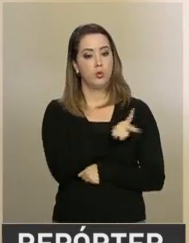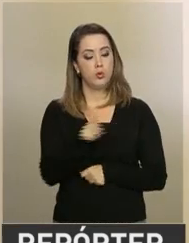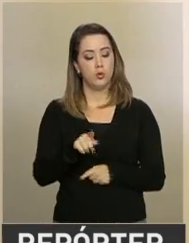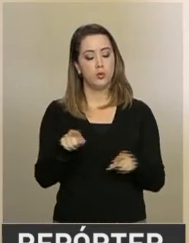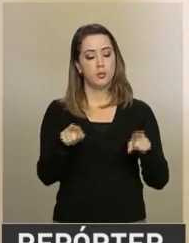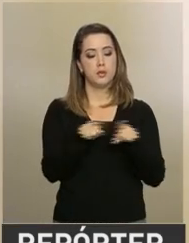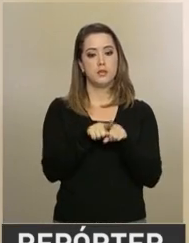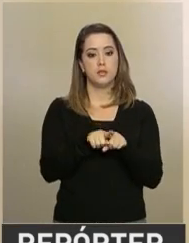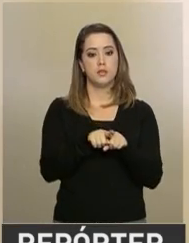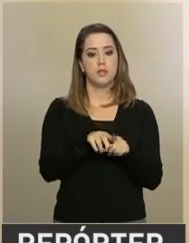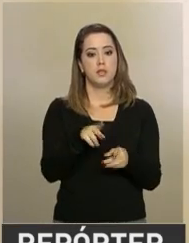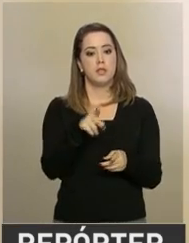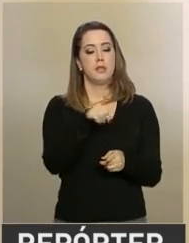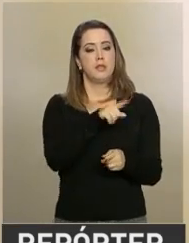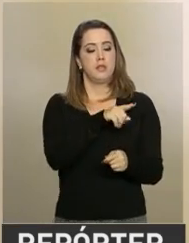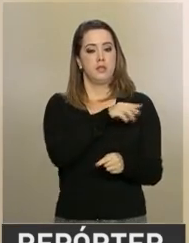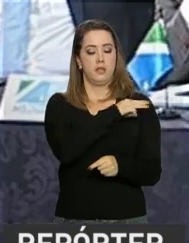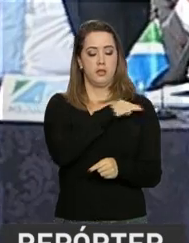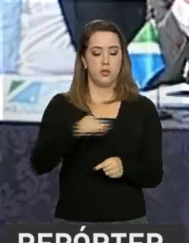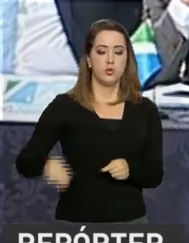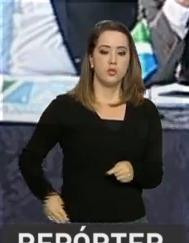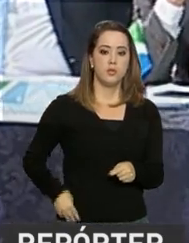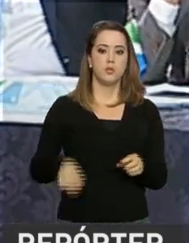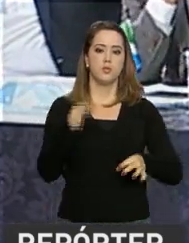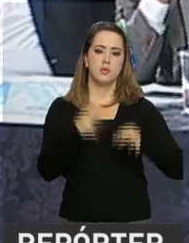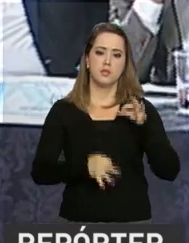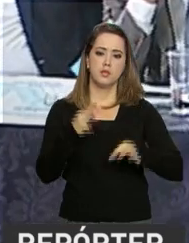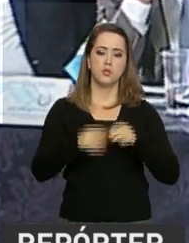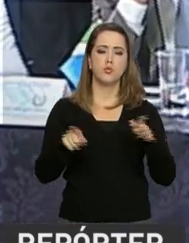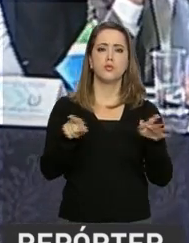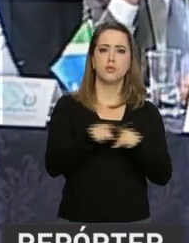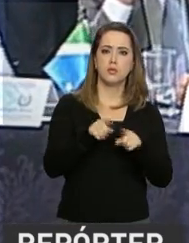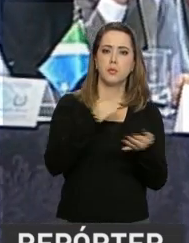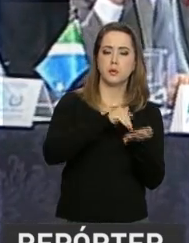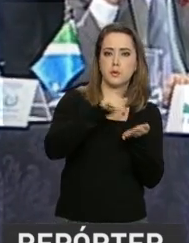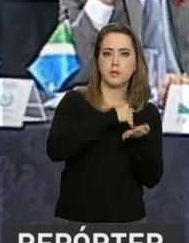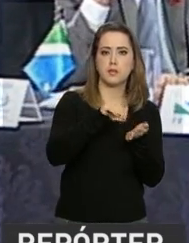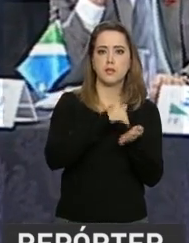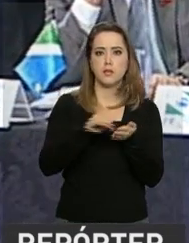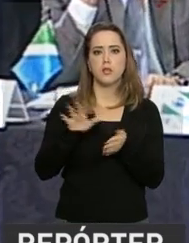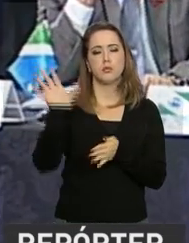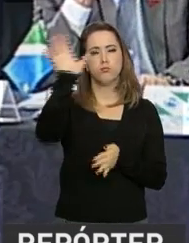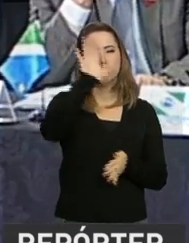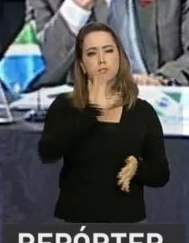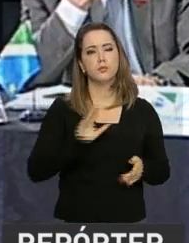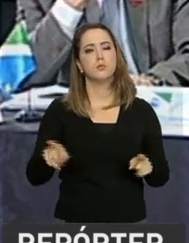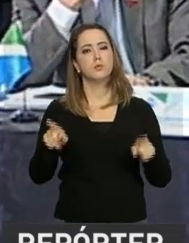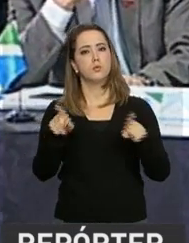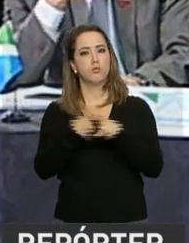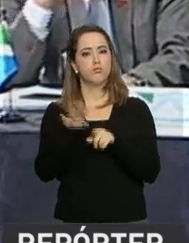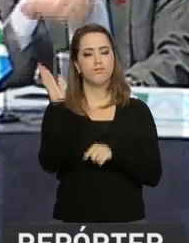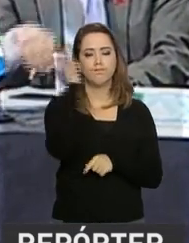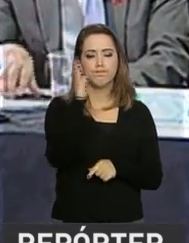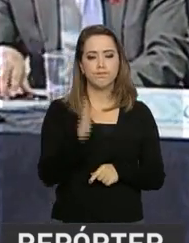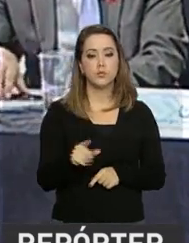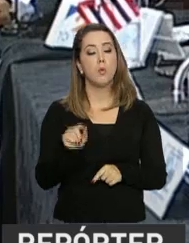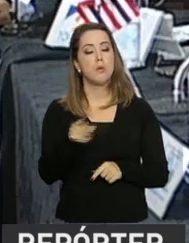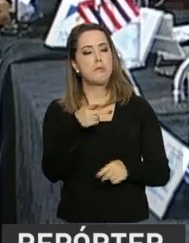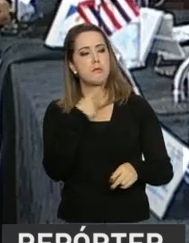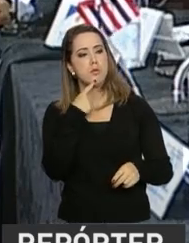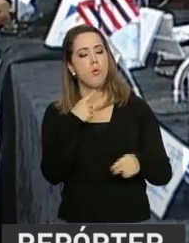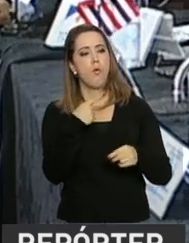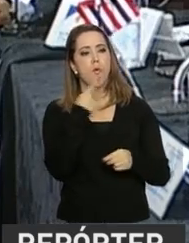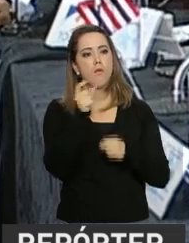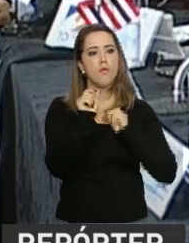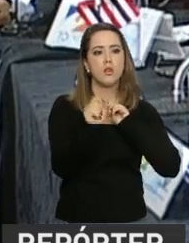Alexandre de Moraes e os secretários de segurança dos 26 estados e do Distrito Federal discutiram soluções